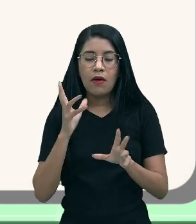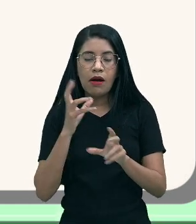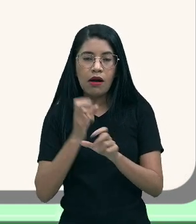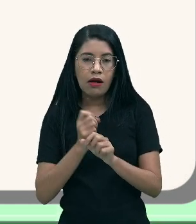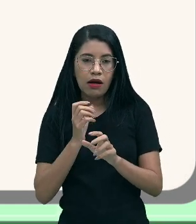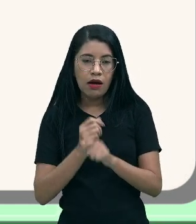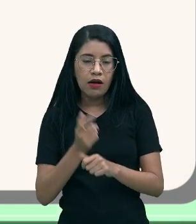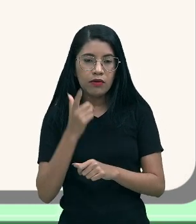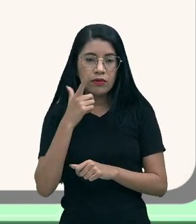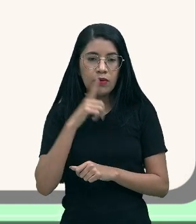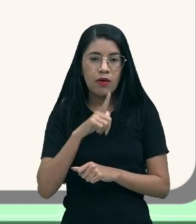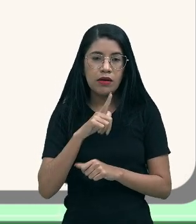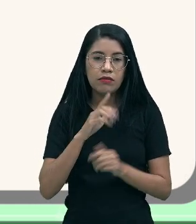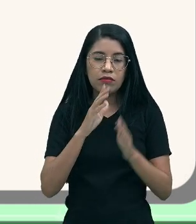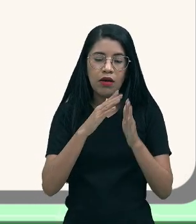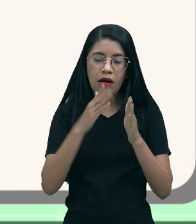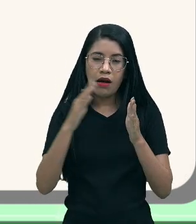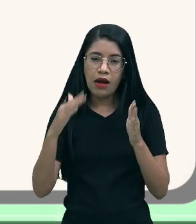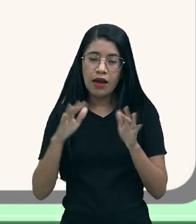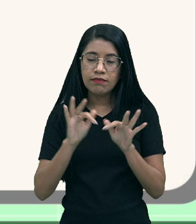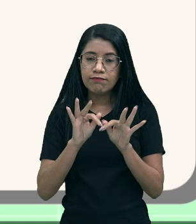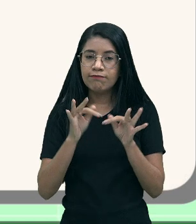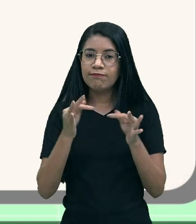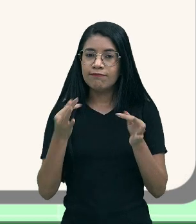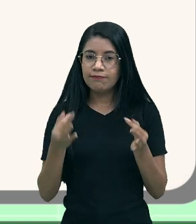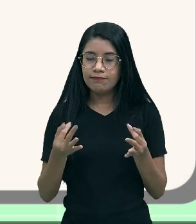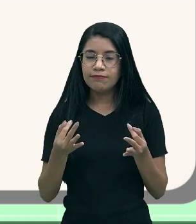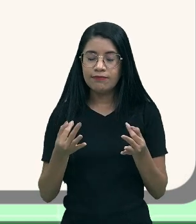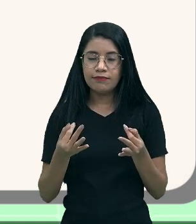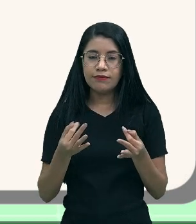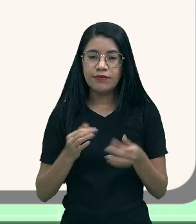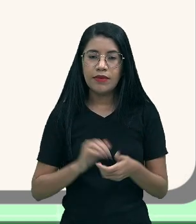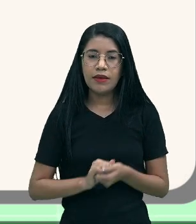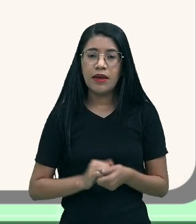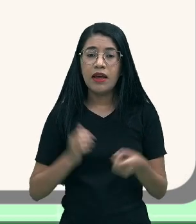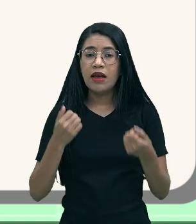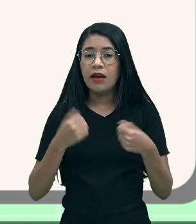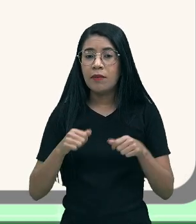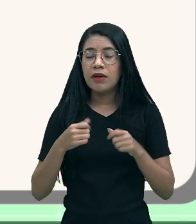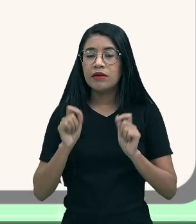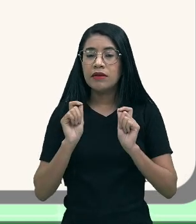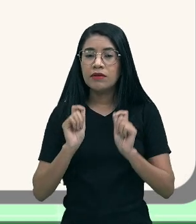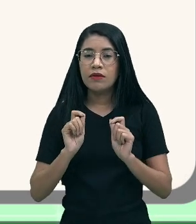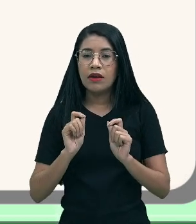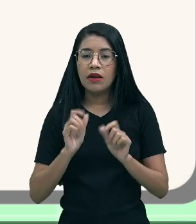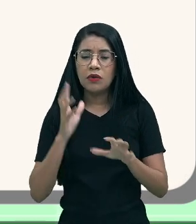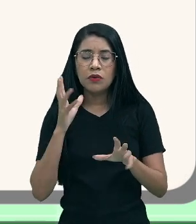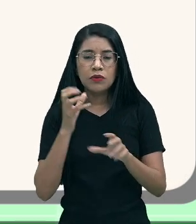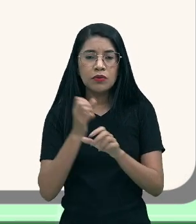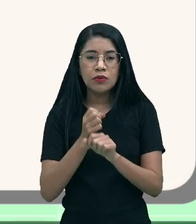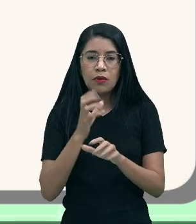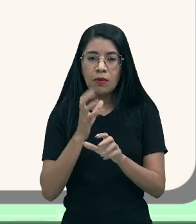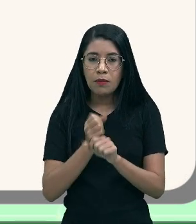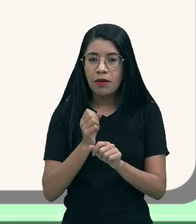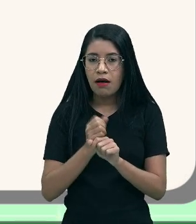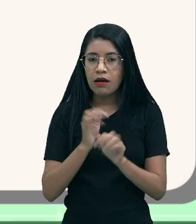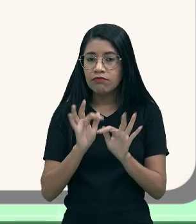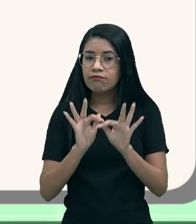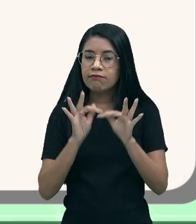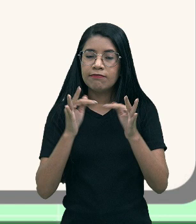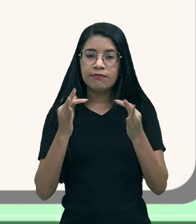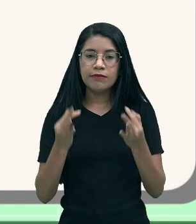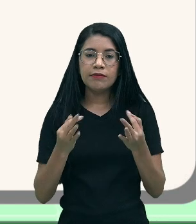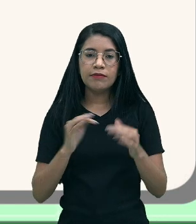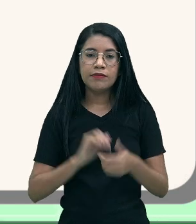associação em série, é muito simples. O que eu tenho que fazer? Basta que eu some, uma soma